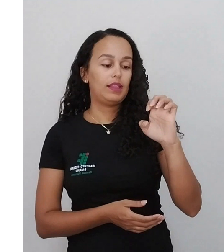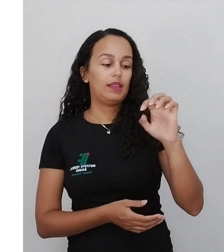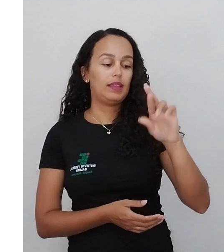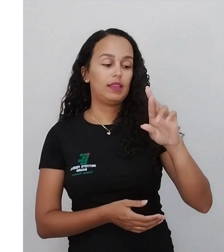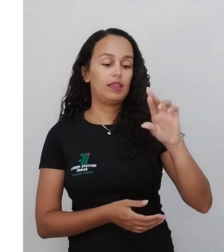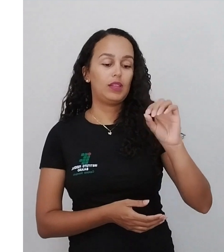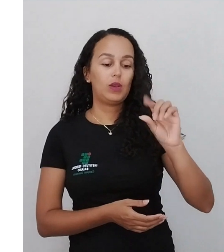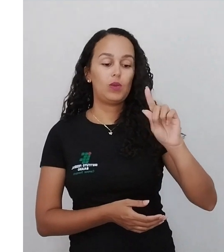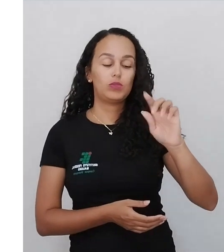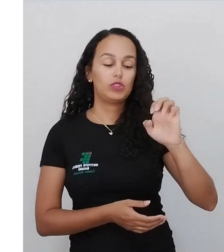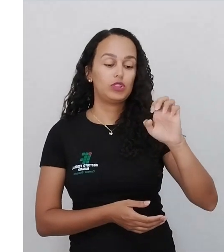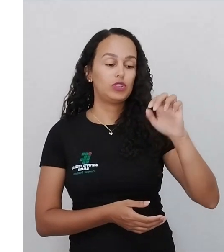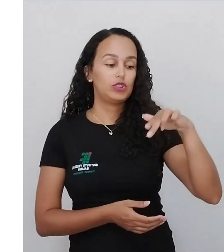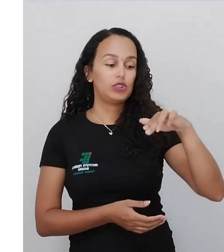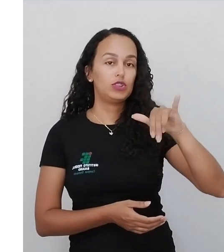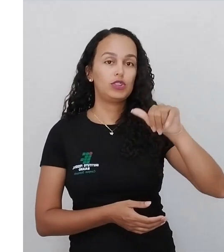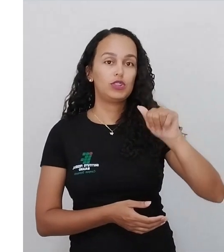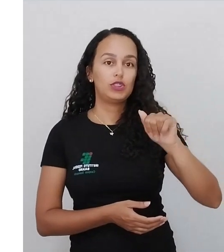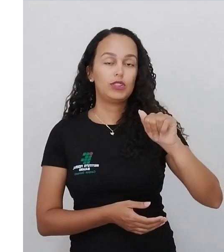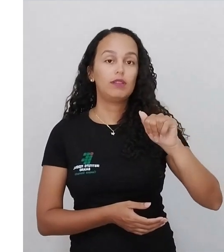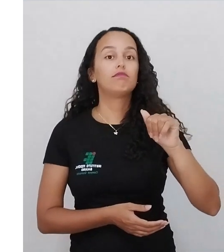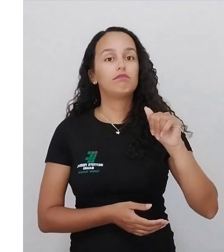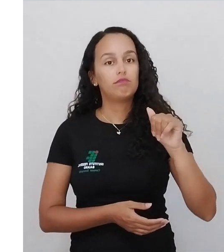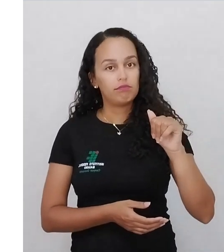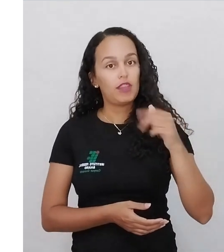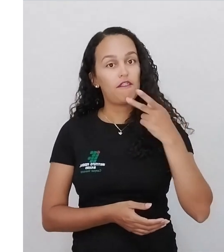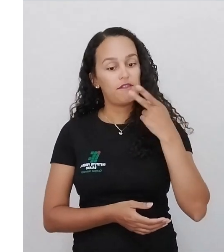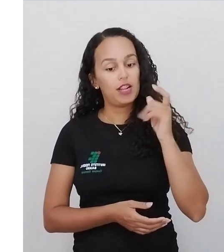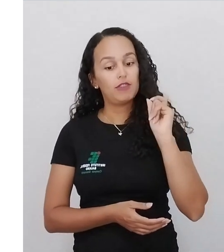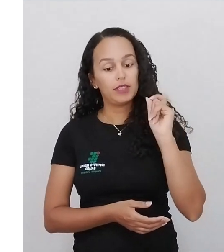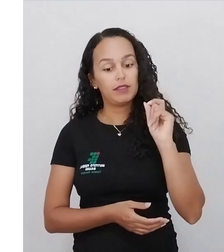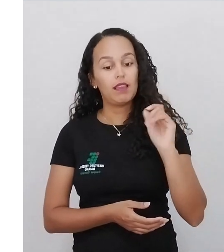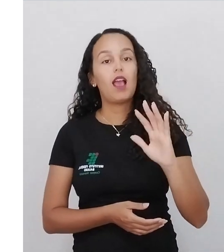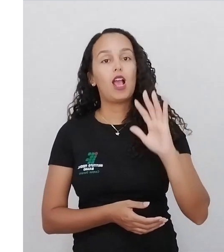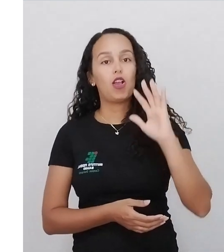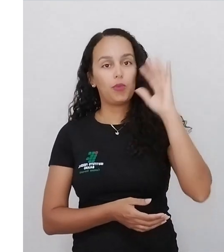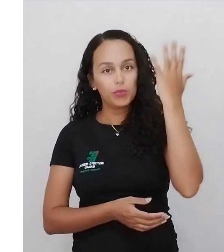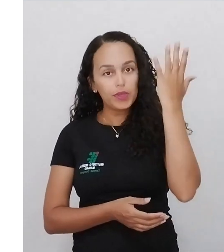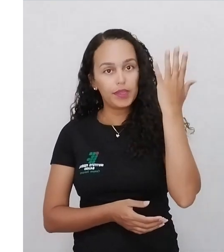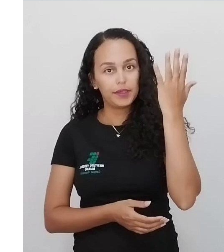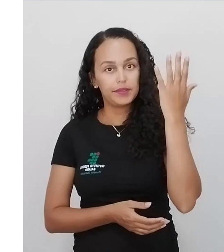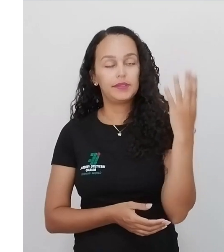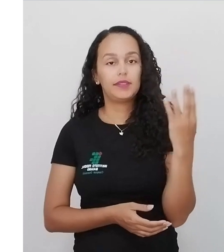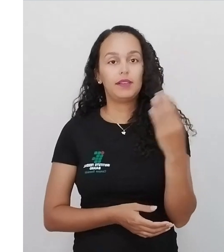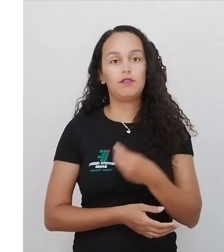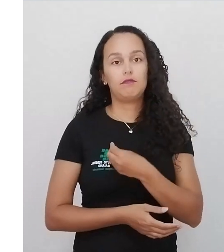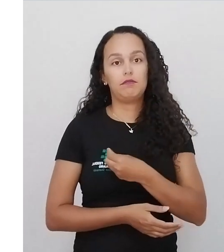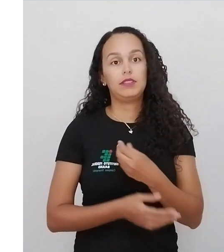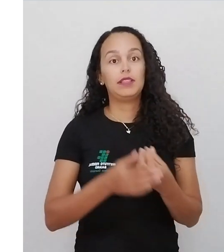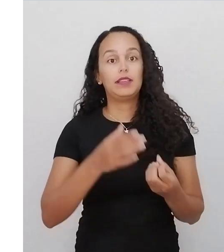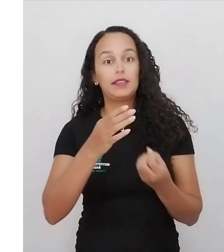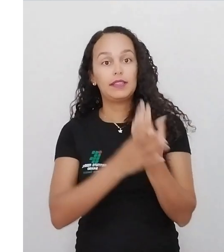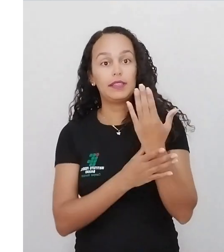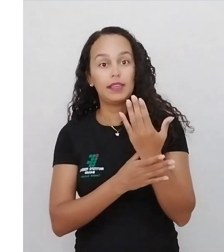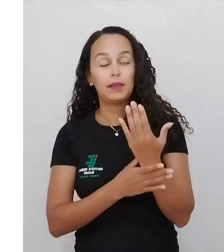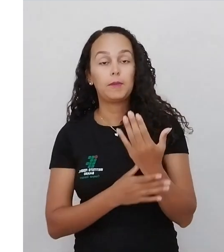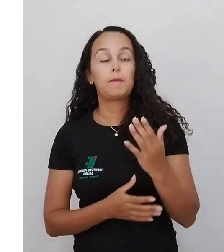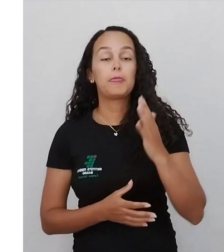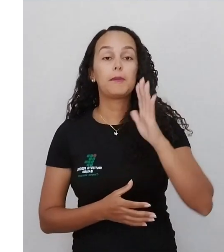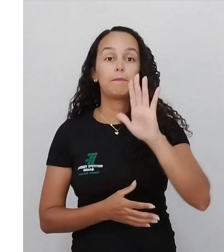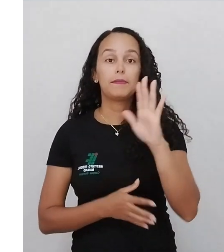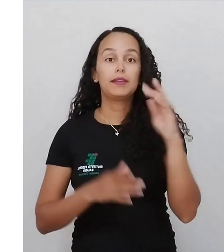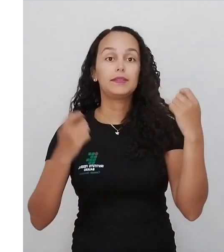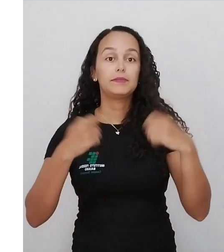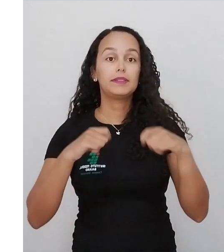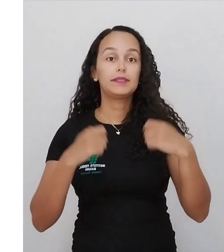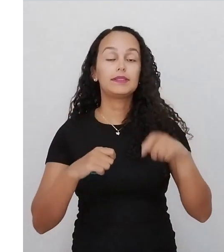que para acontecer a geração espontânea é preciso que seja uma matéria, seja um recurso